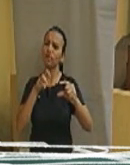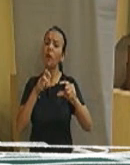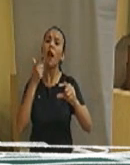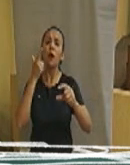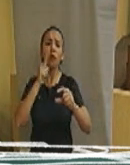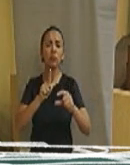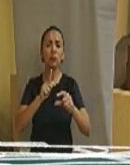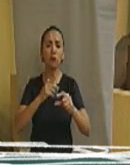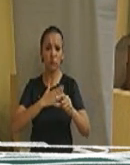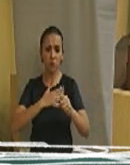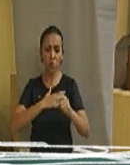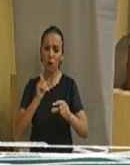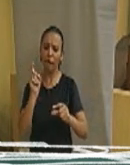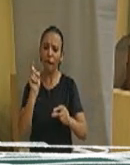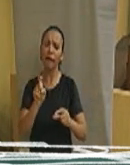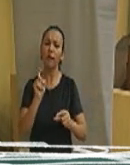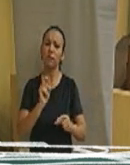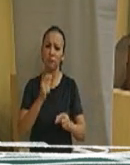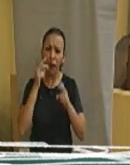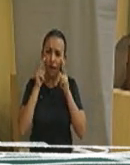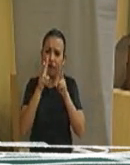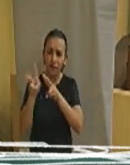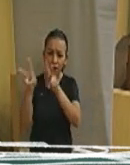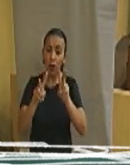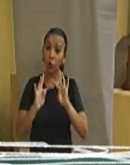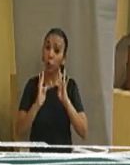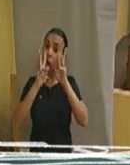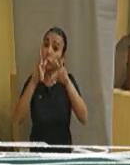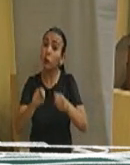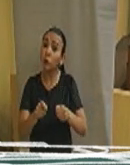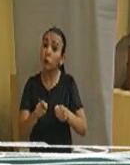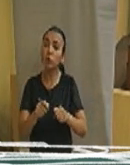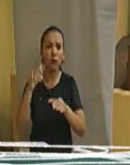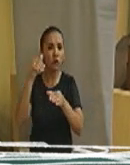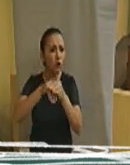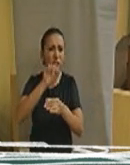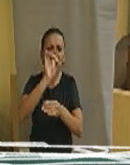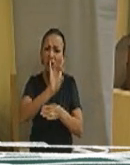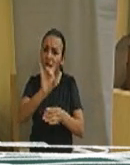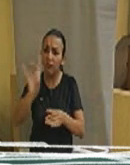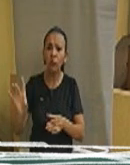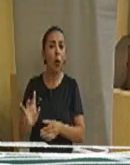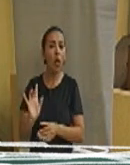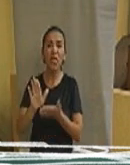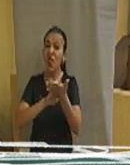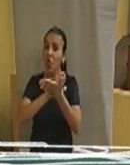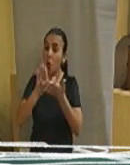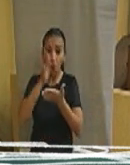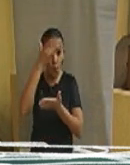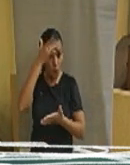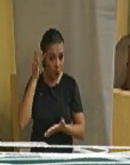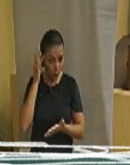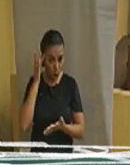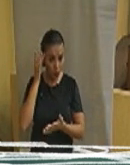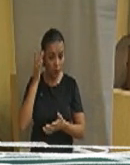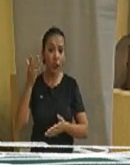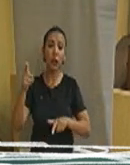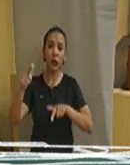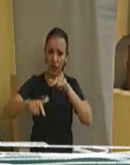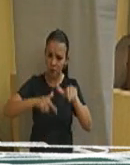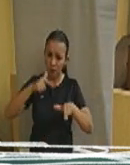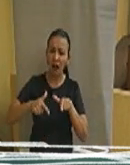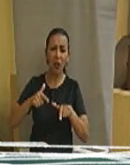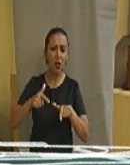voto clicando nesse link aqui. Todos os votos são criptografados e nenhum servidor da instituição ou até mesmo